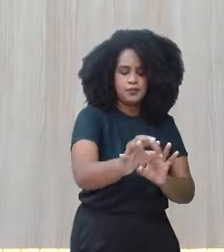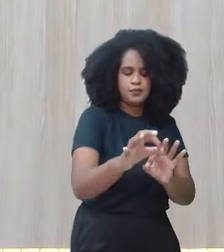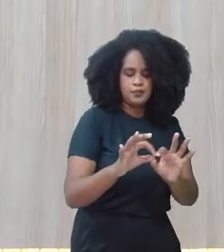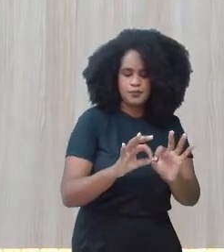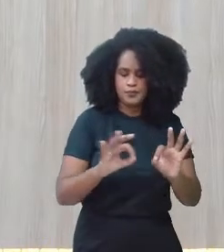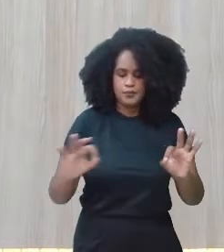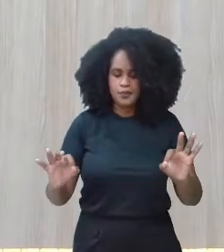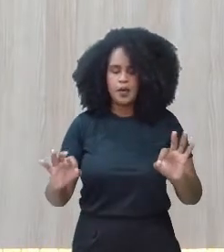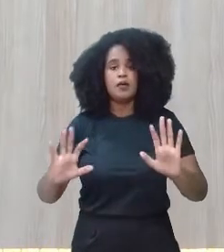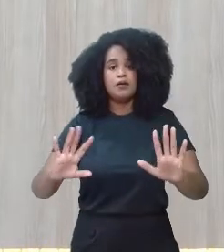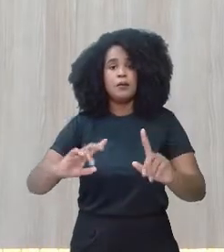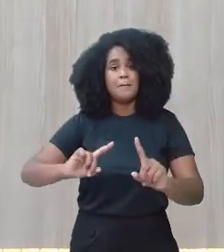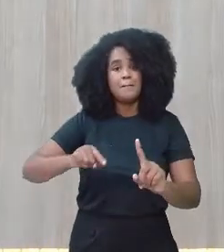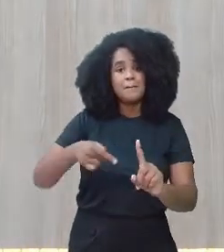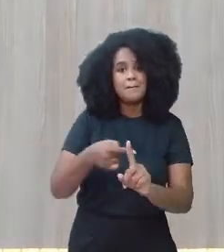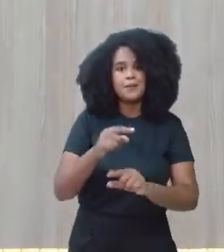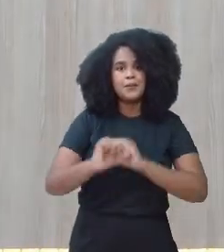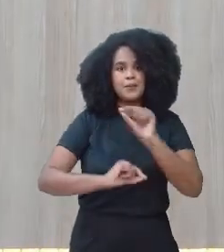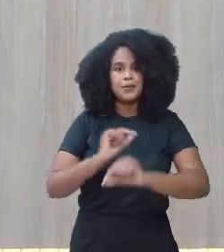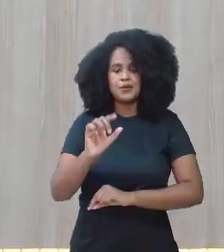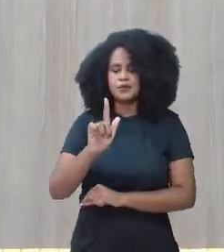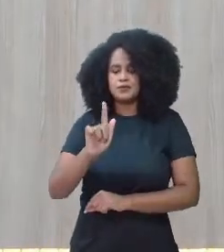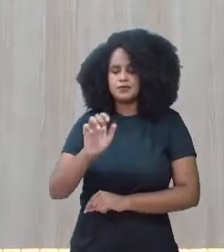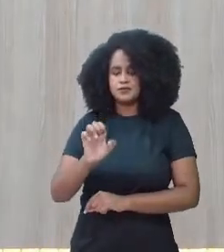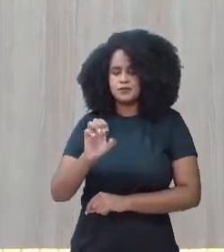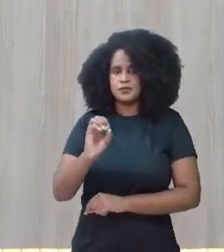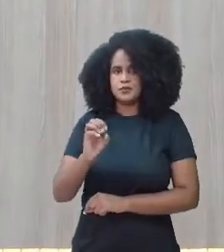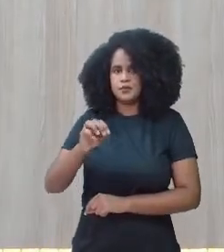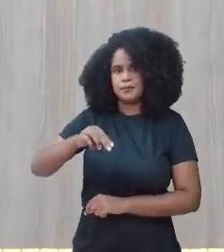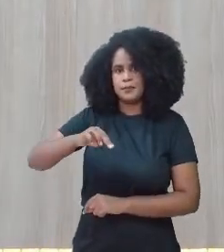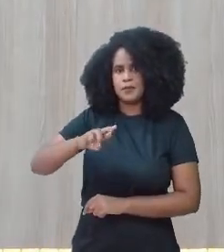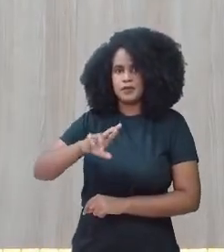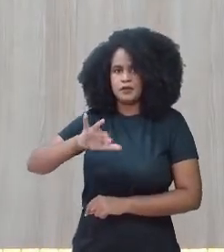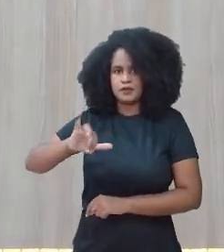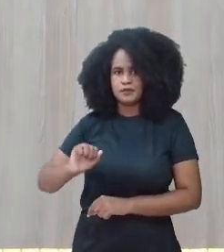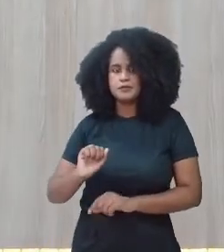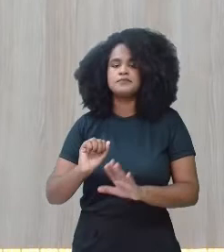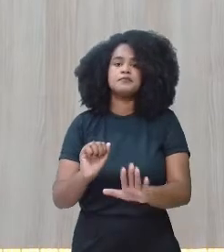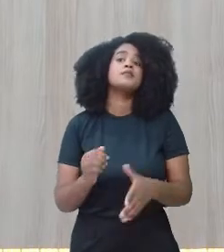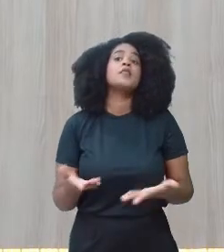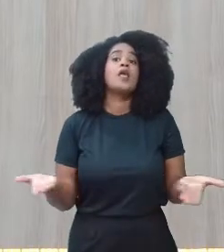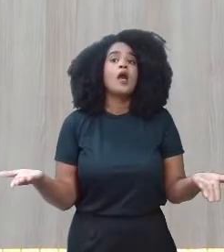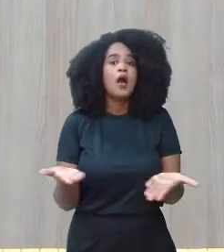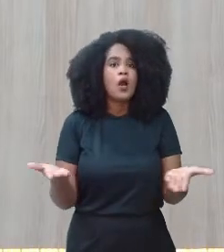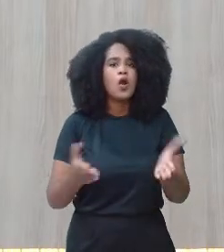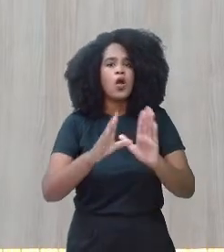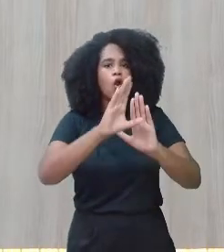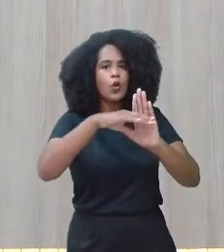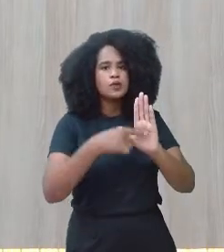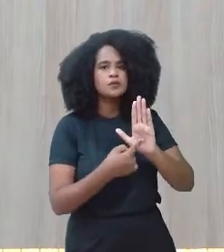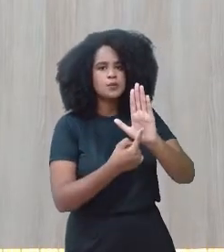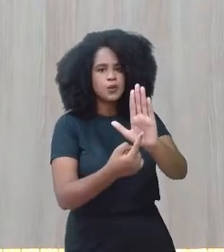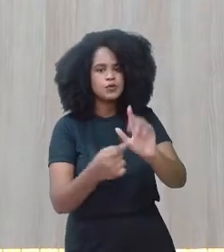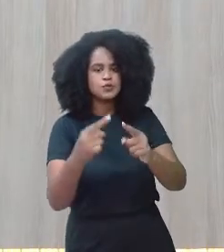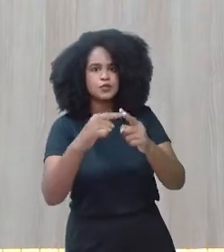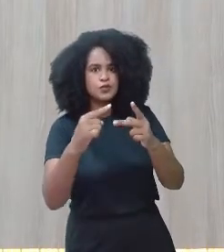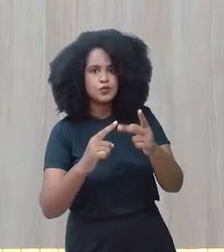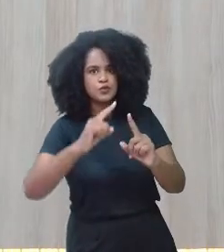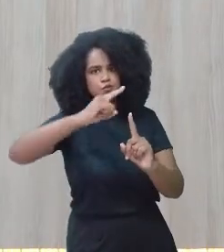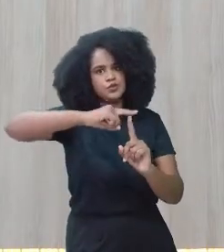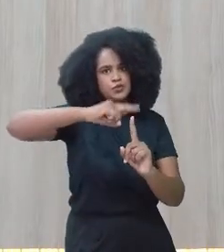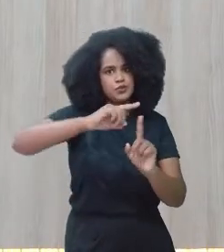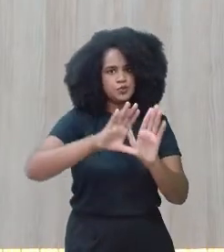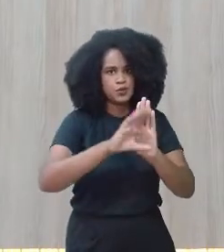ideia geométrica, tá? Eu trouxe aqui para a gente ver 2 definições, uma bem formal e uma mais tranquila, para a gente poder